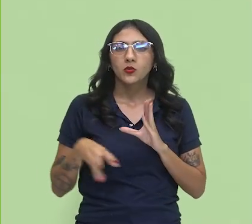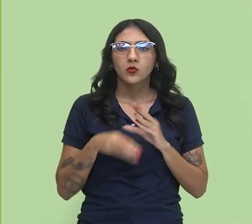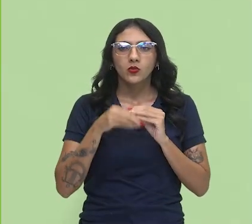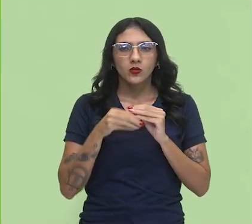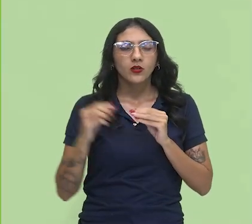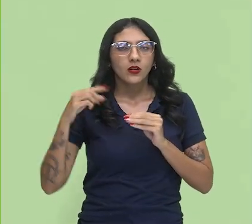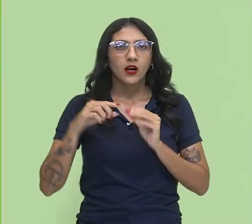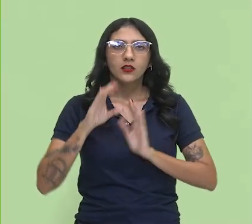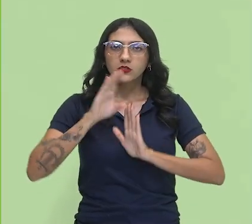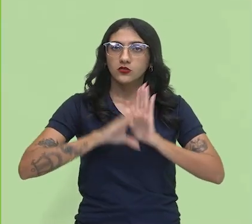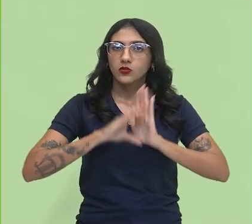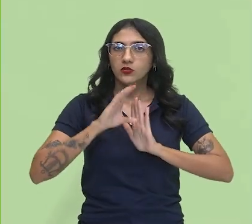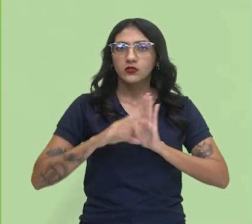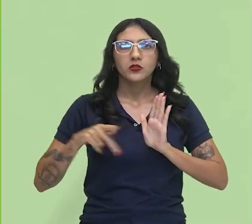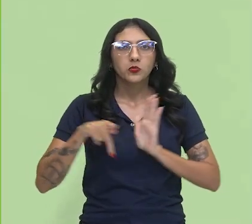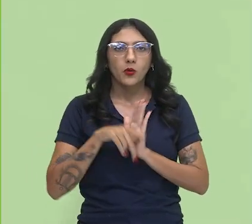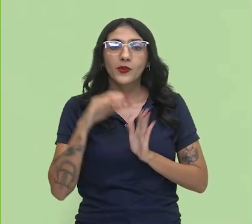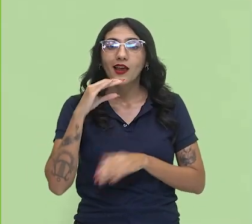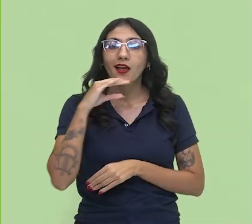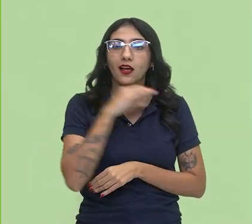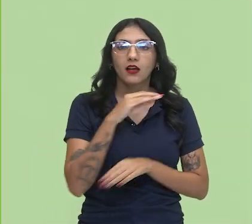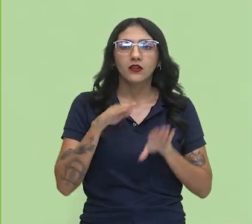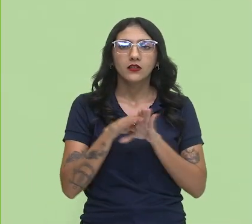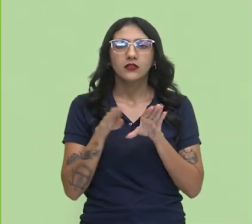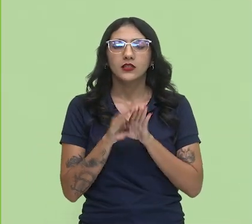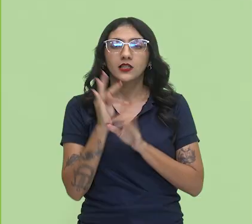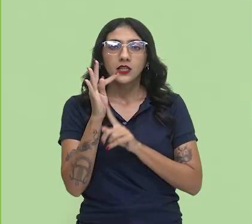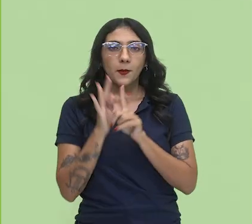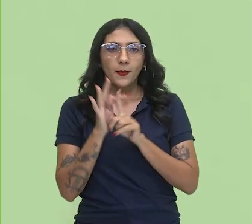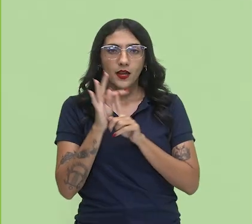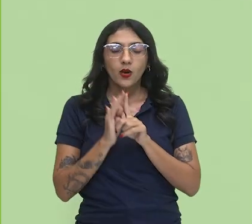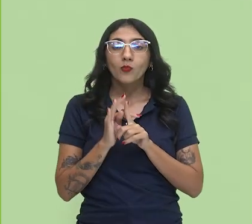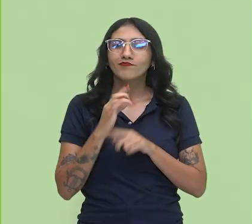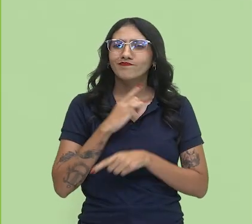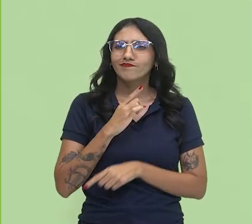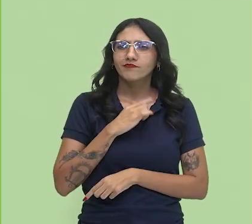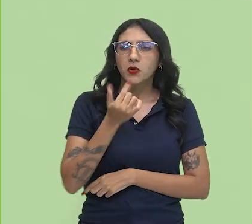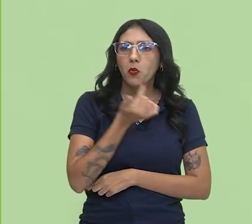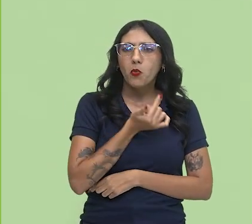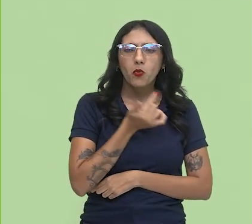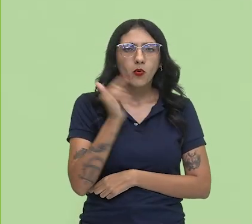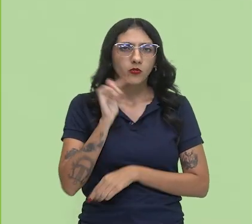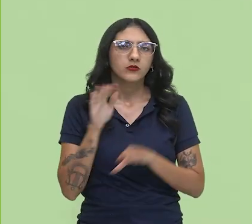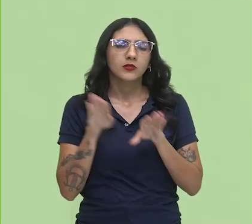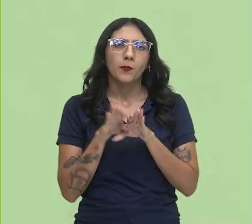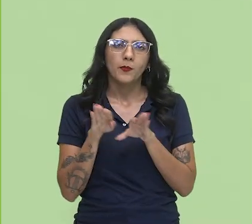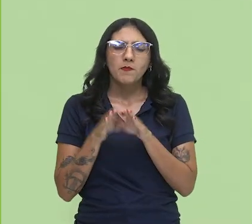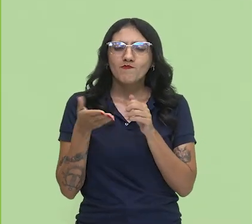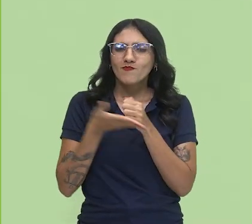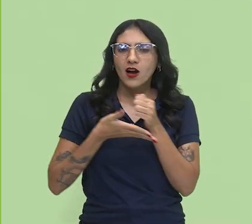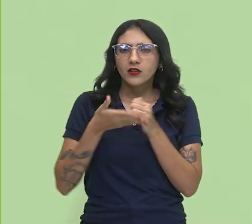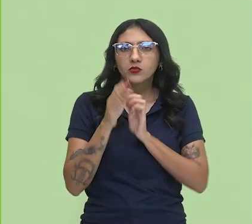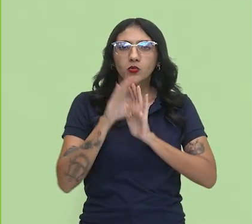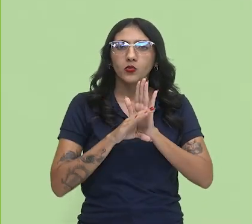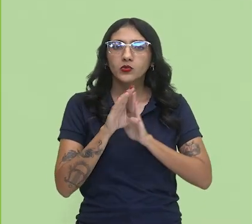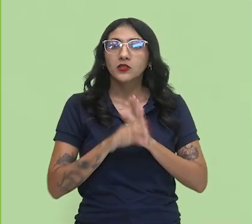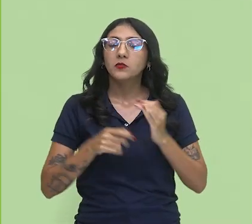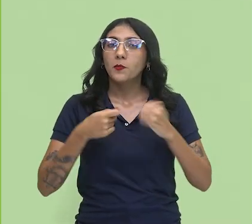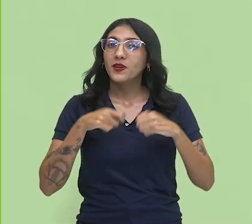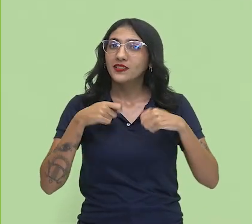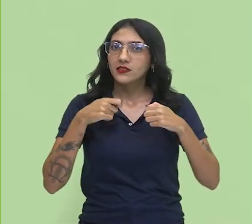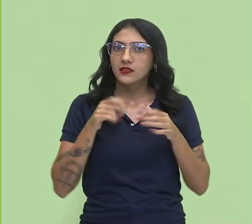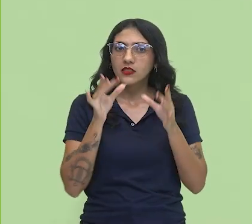o conceito de calor e temperatura, tem um outro conceito básico da termologia que deve ser muito